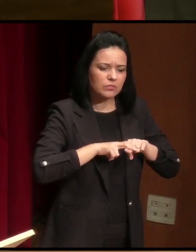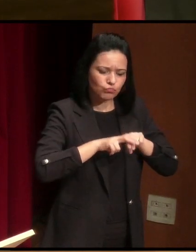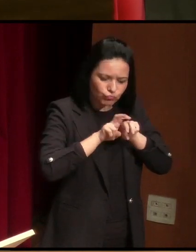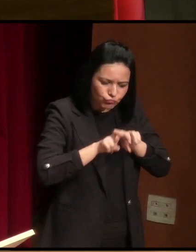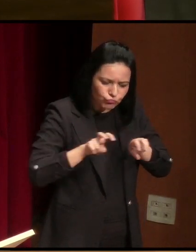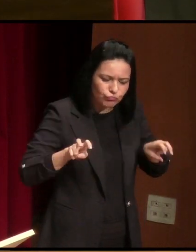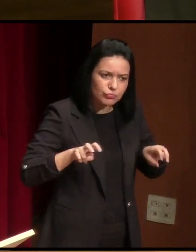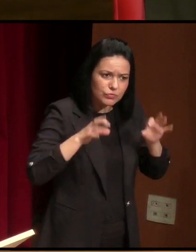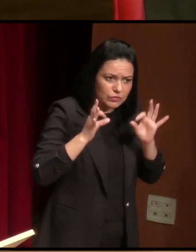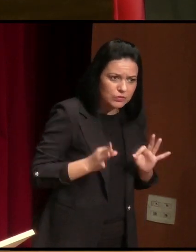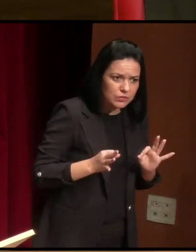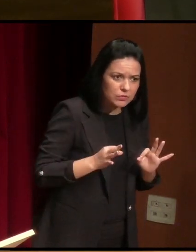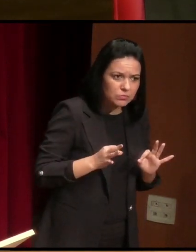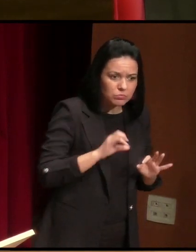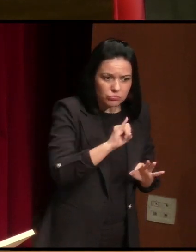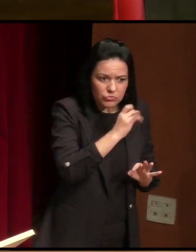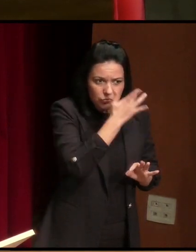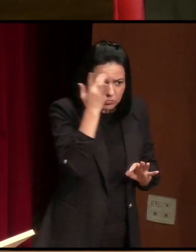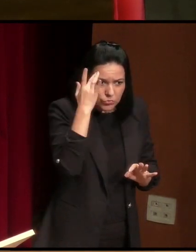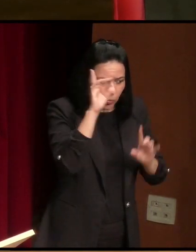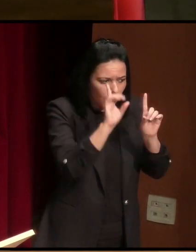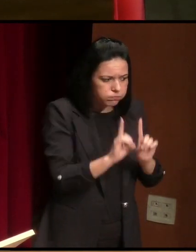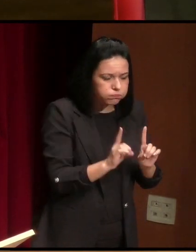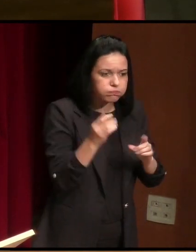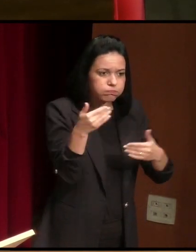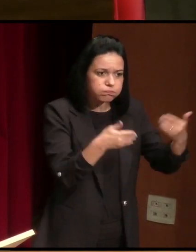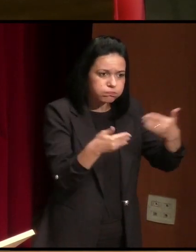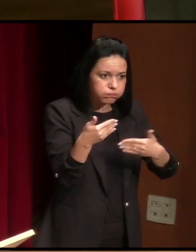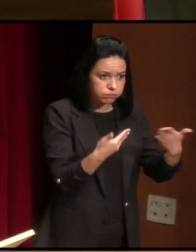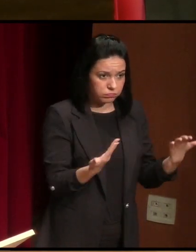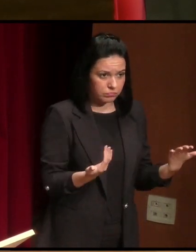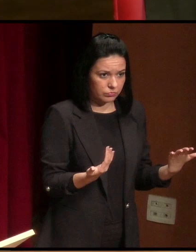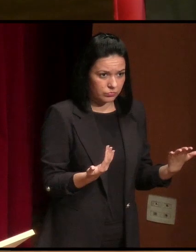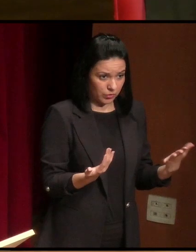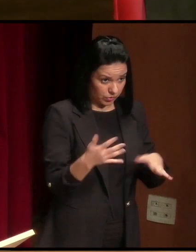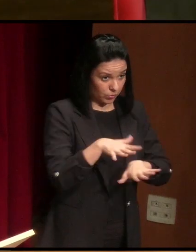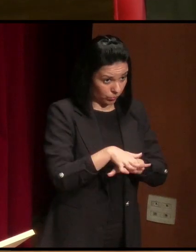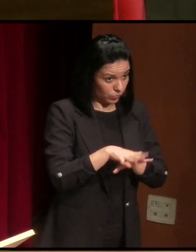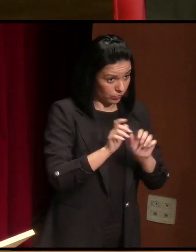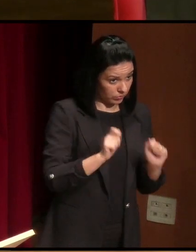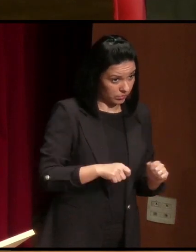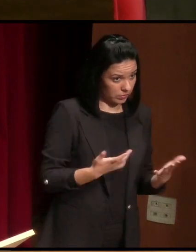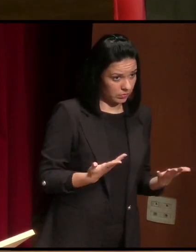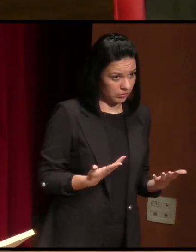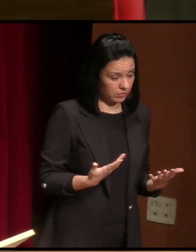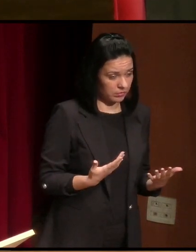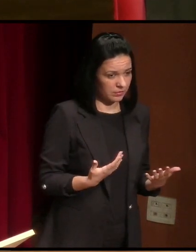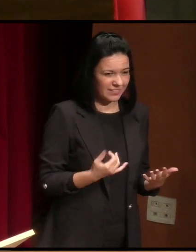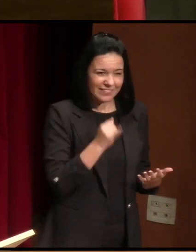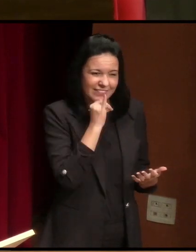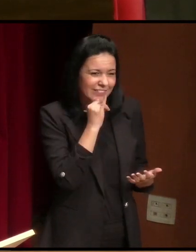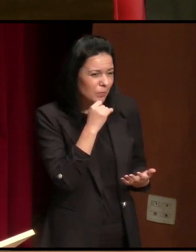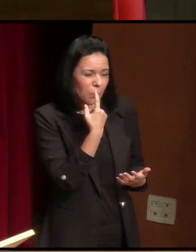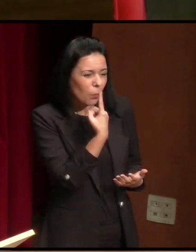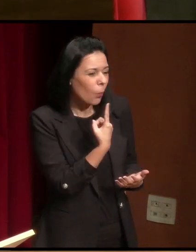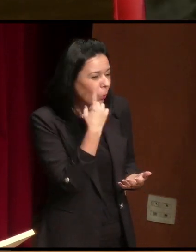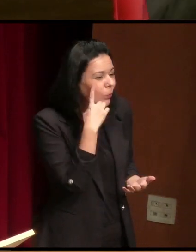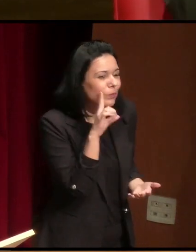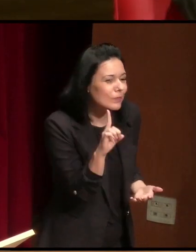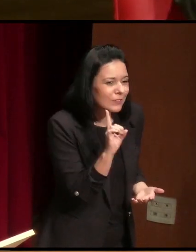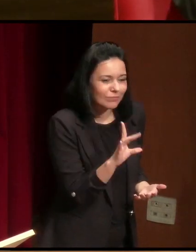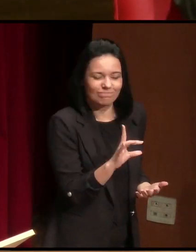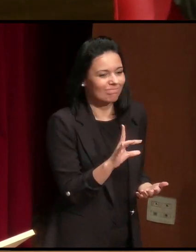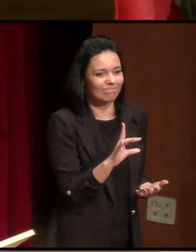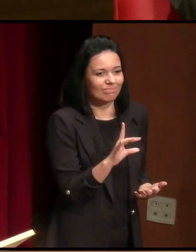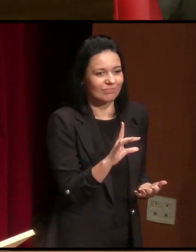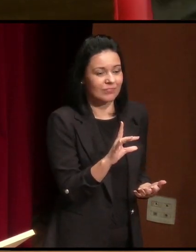pronto para receber um surdo, então inclusão não se faz de maneira pontual, Um dia me procuraram na